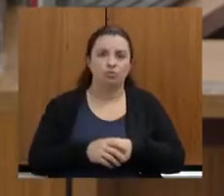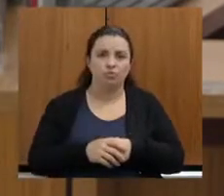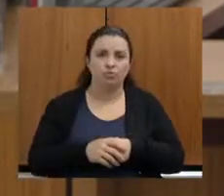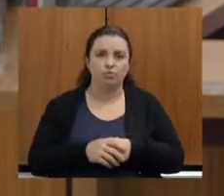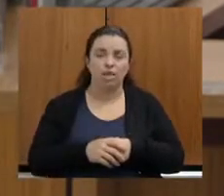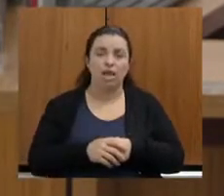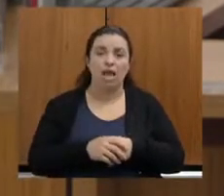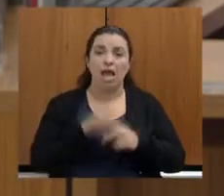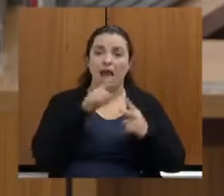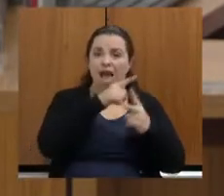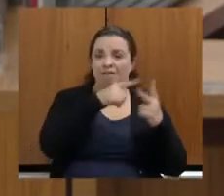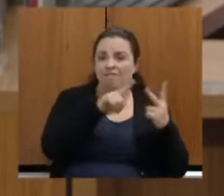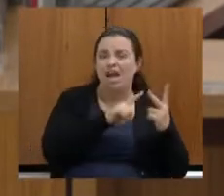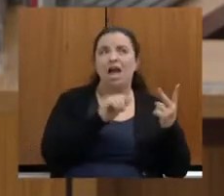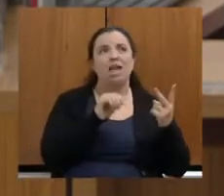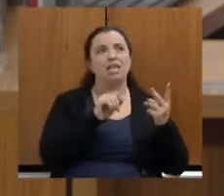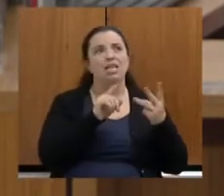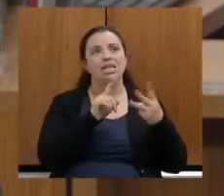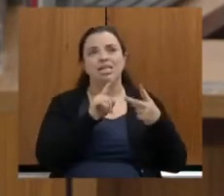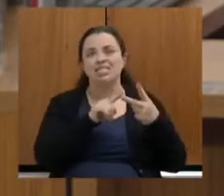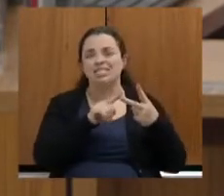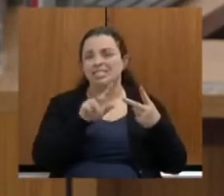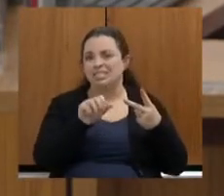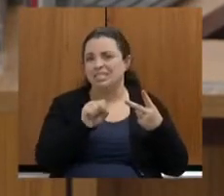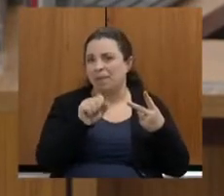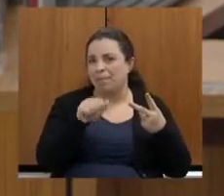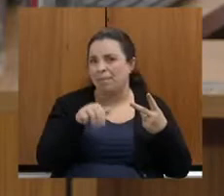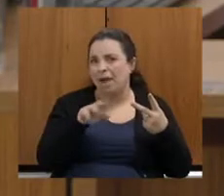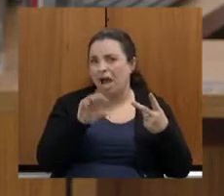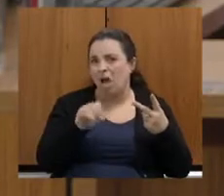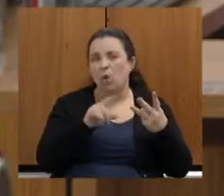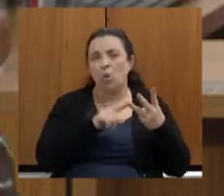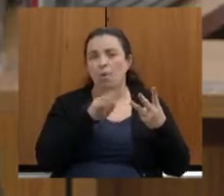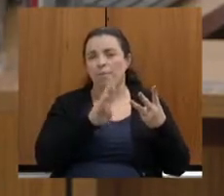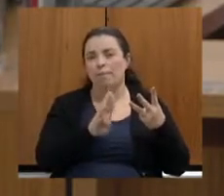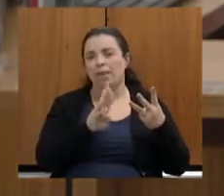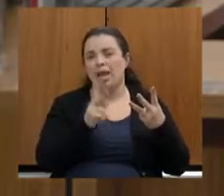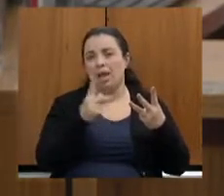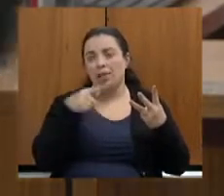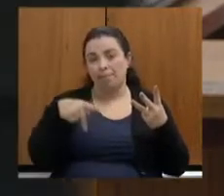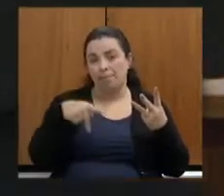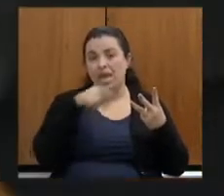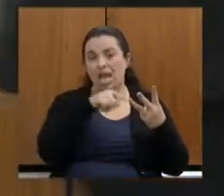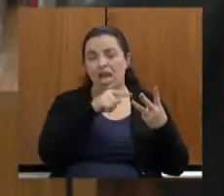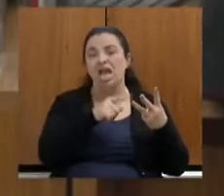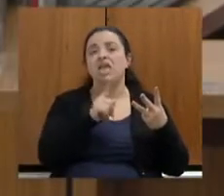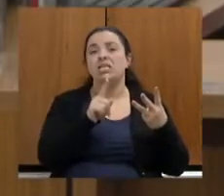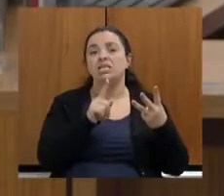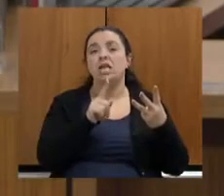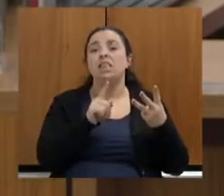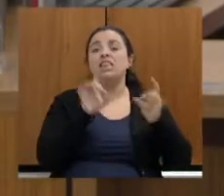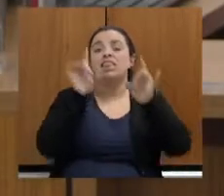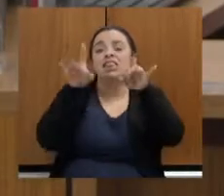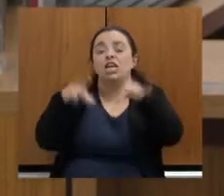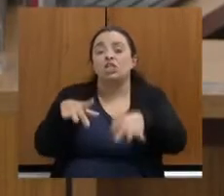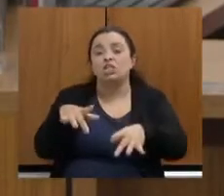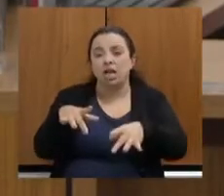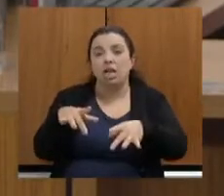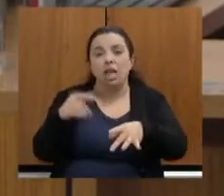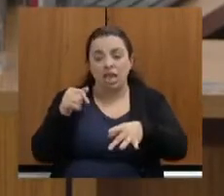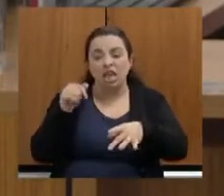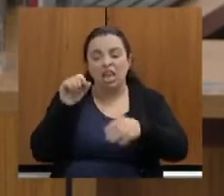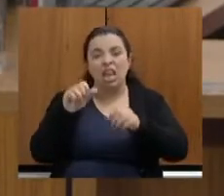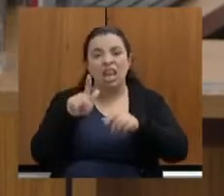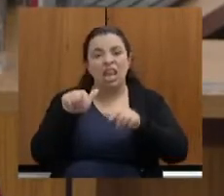samac bhp passar com esse lixo na nossa porta e levar para nossos amigos Espírito Santo lá do Espírito Santo também